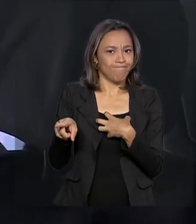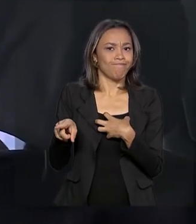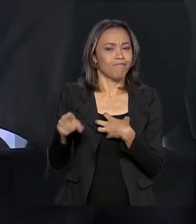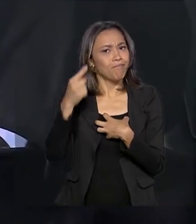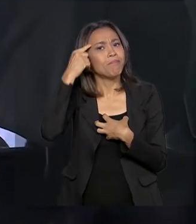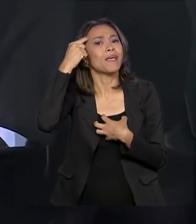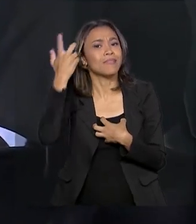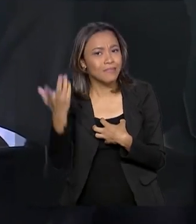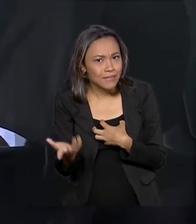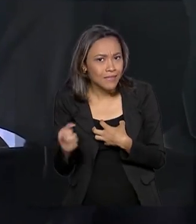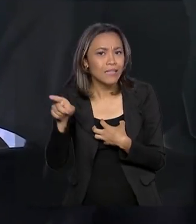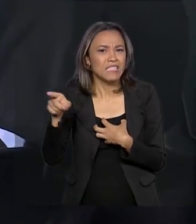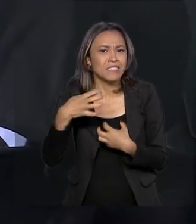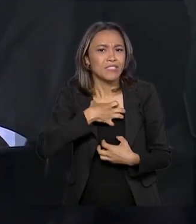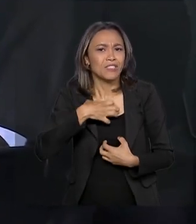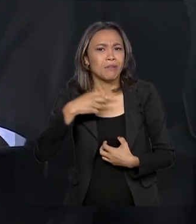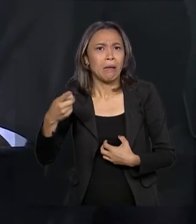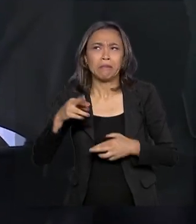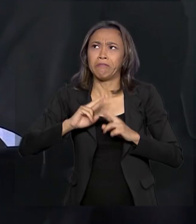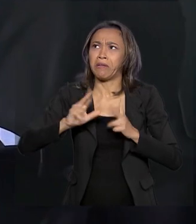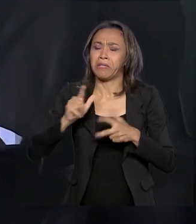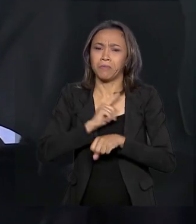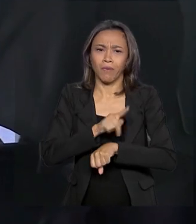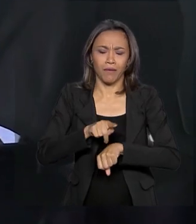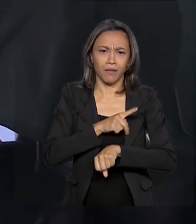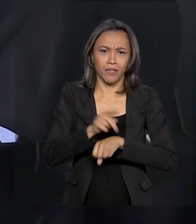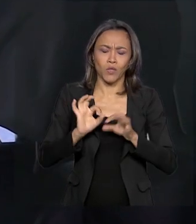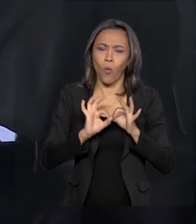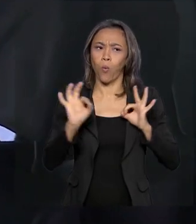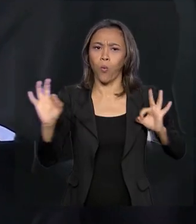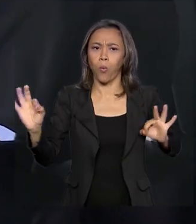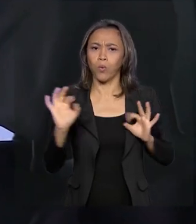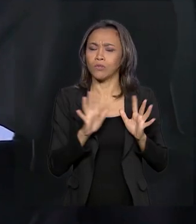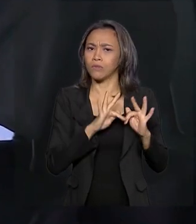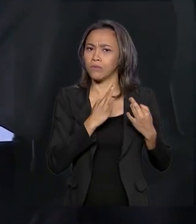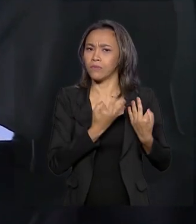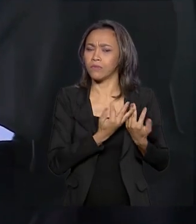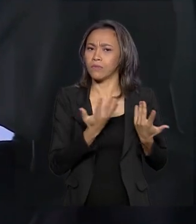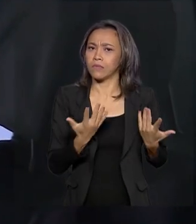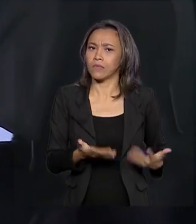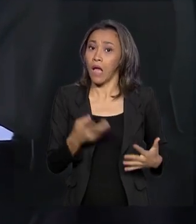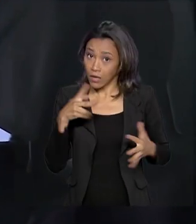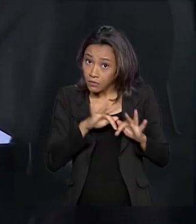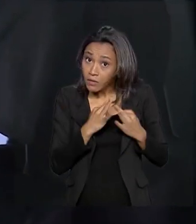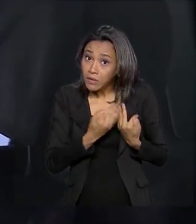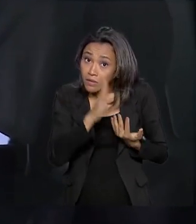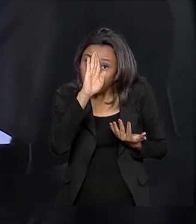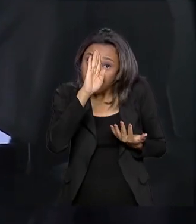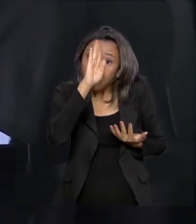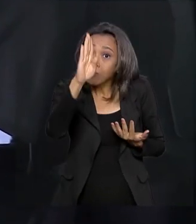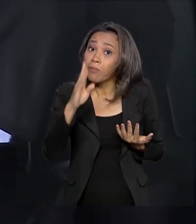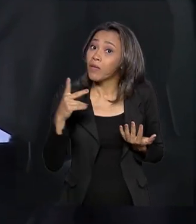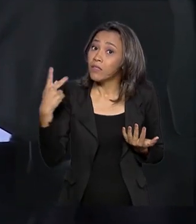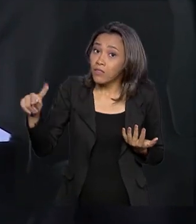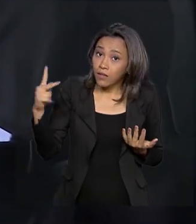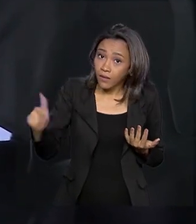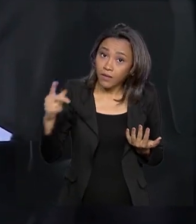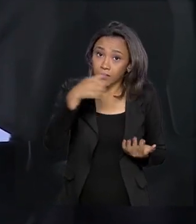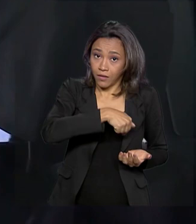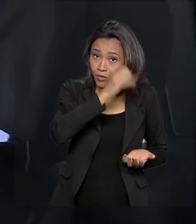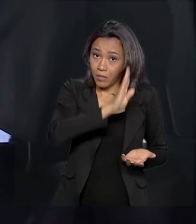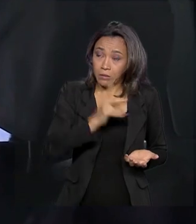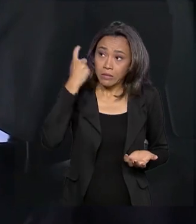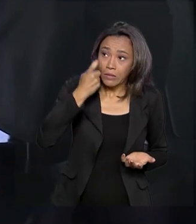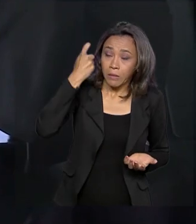Imagina a situação deles num país diferente, longe de casa, famílias deles, principalmente, os familiares deles aqui no Brasil,